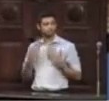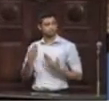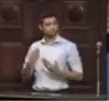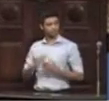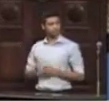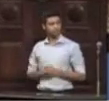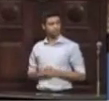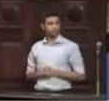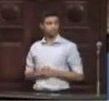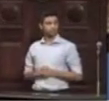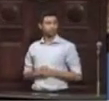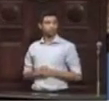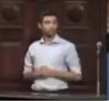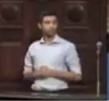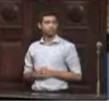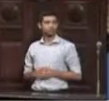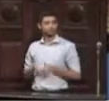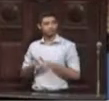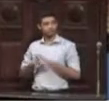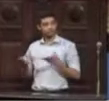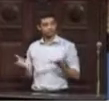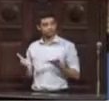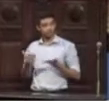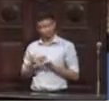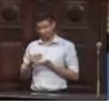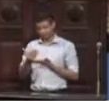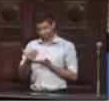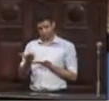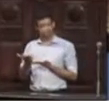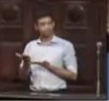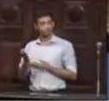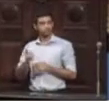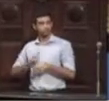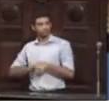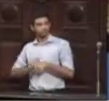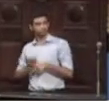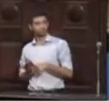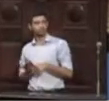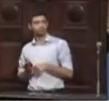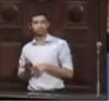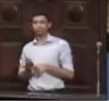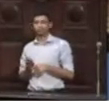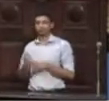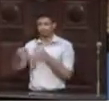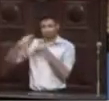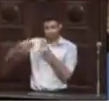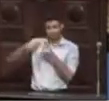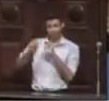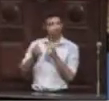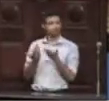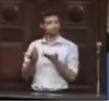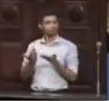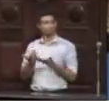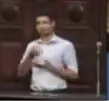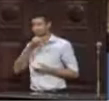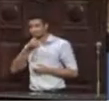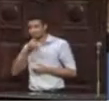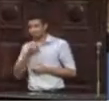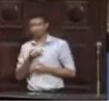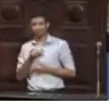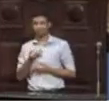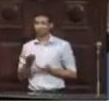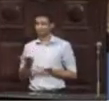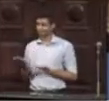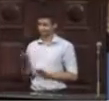presentes, senhores deputados presentes, funcionários, imprensa, companheiros e companheiras que